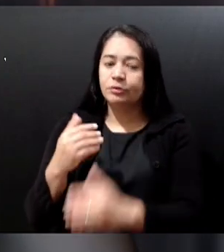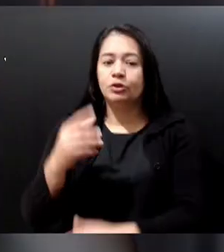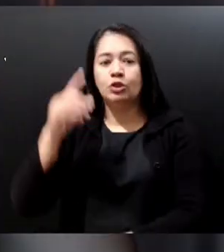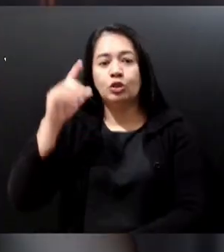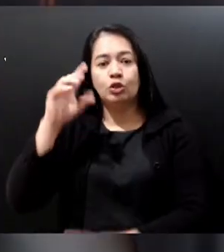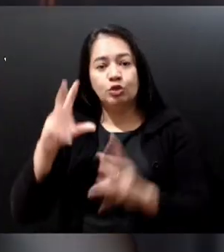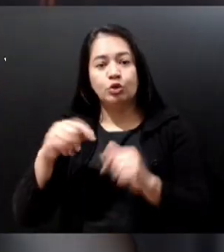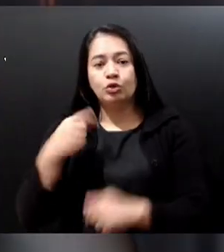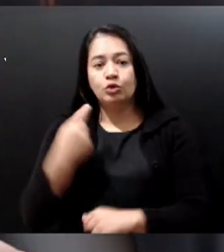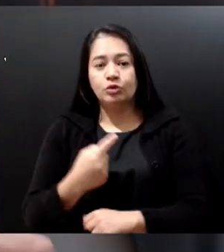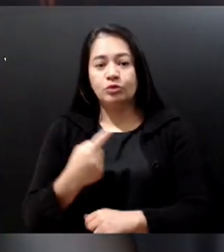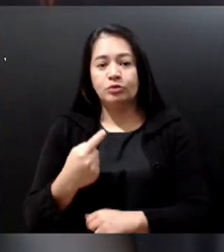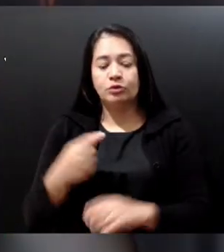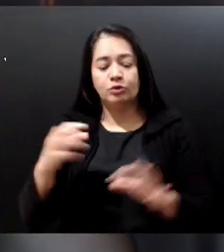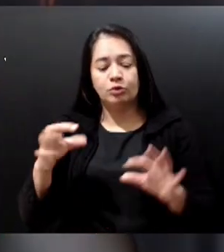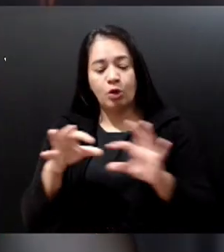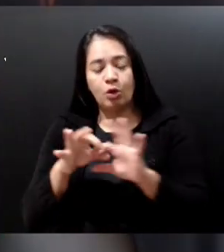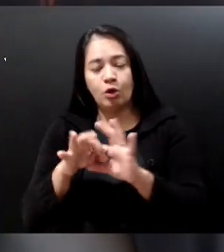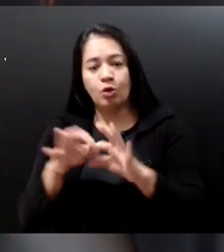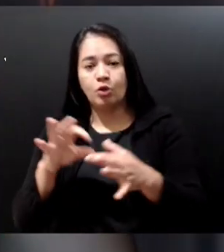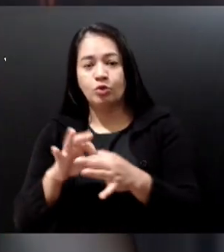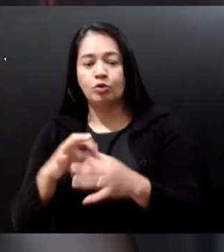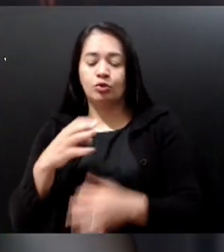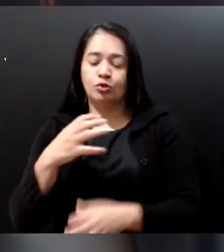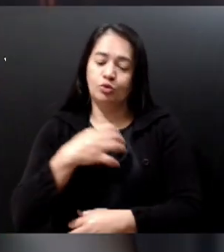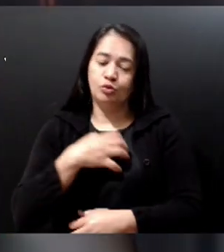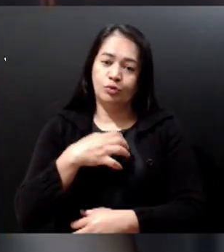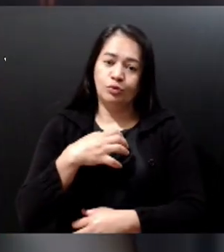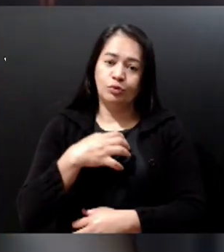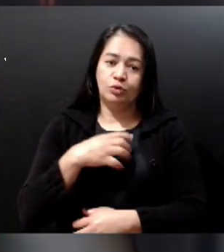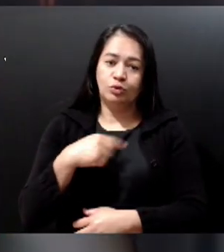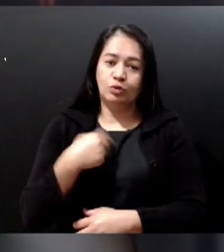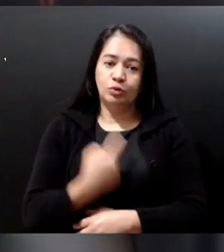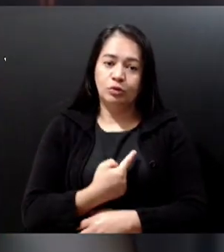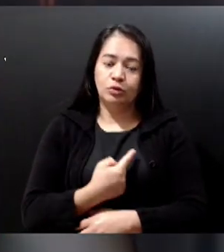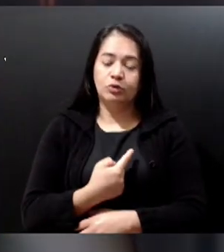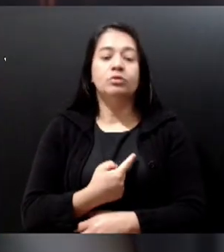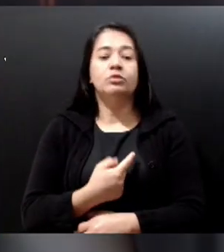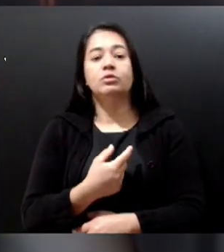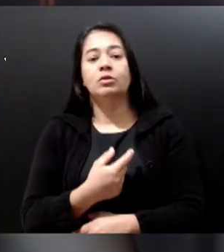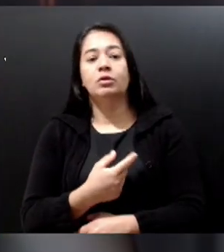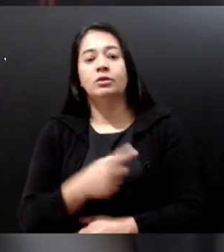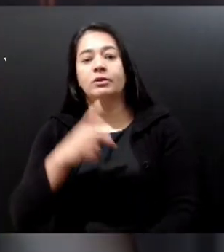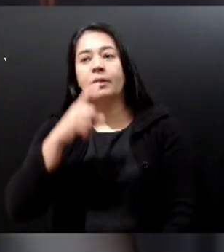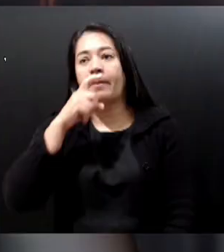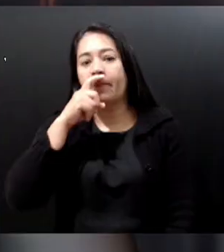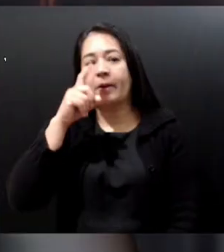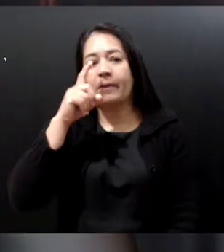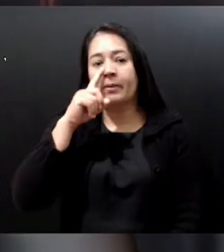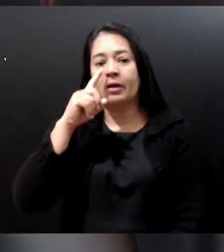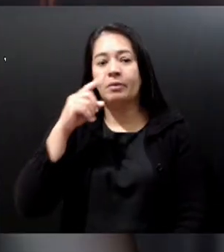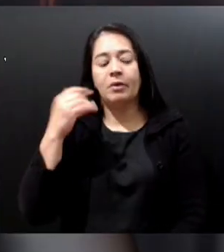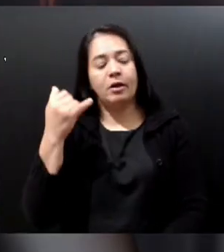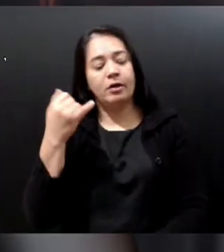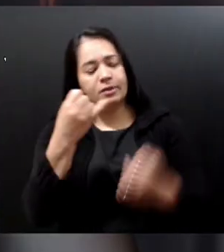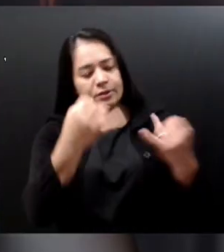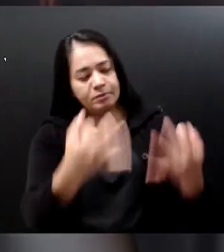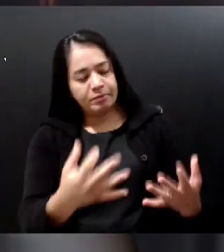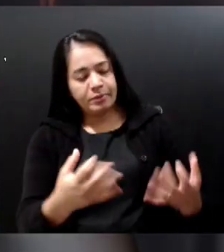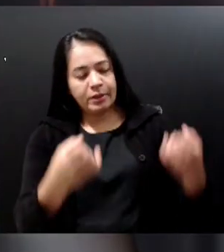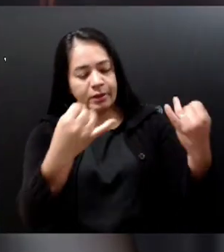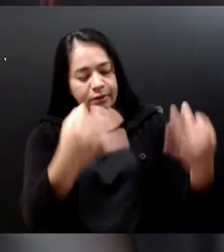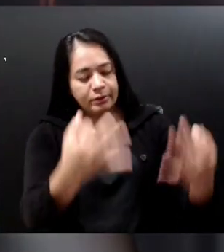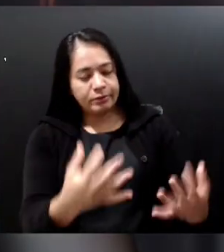vínculos. Então, a Uhum. maneira como os nossos pais foram dizendo para nós: olha, você é